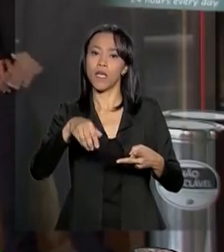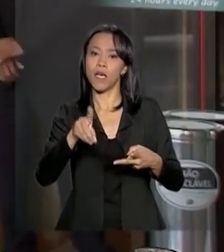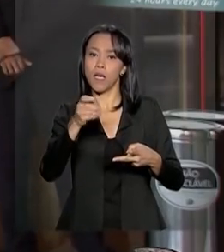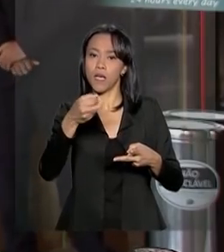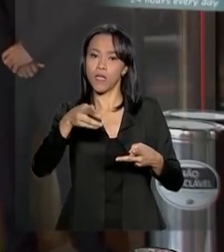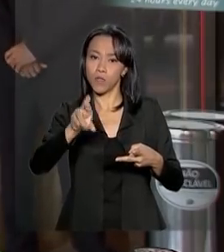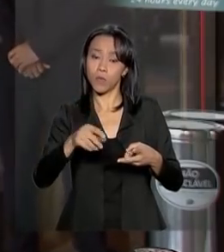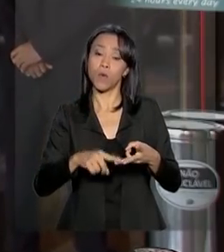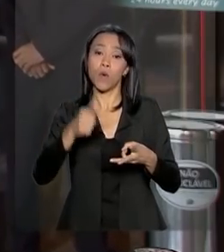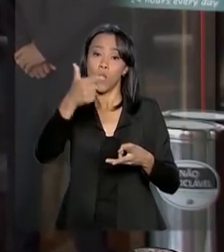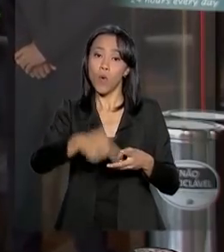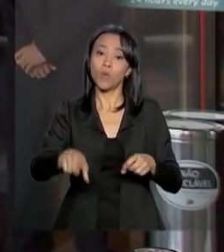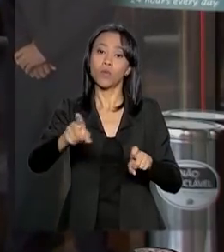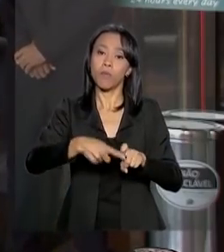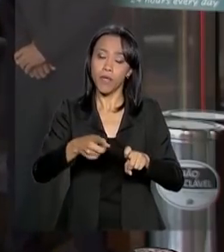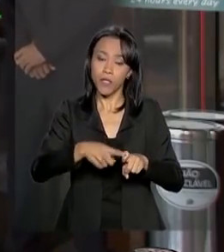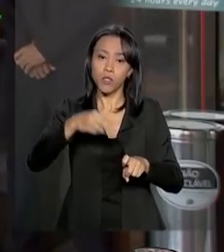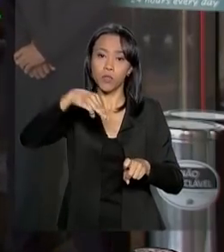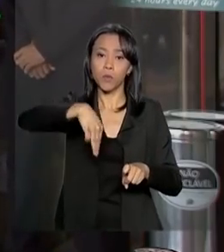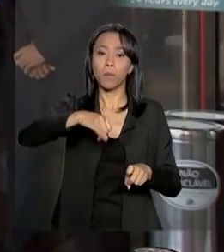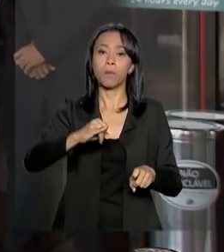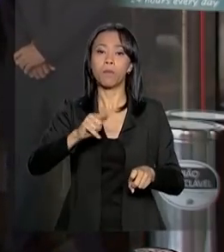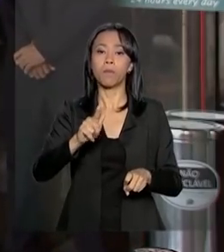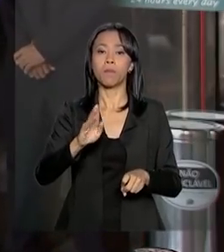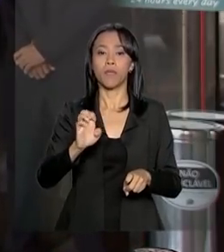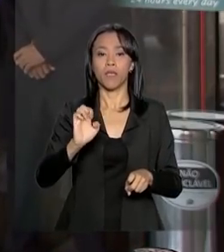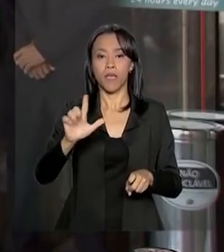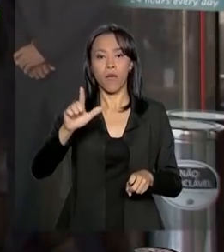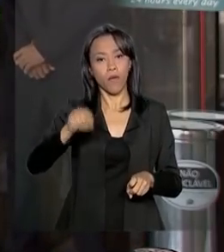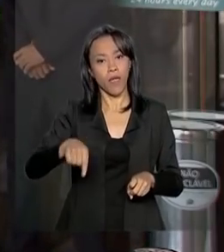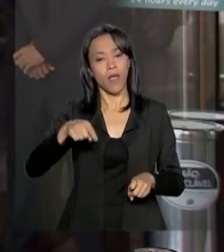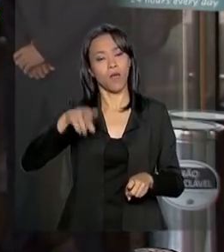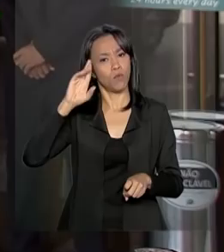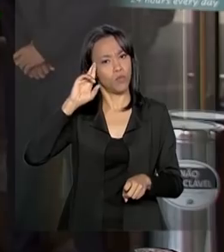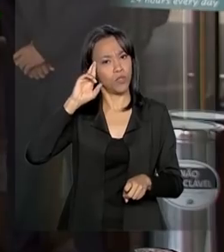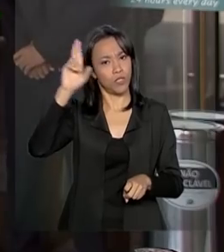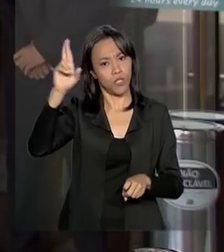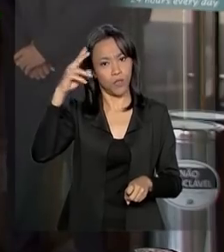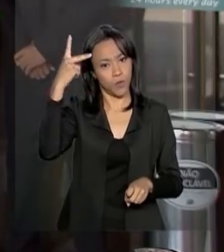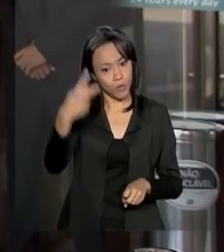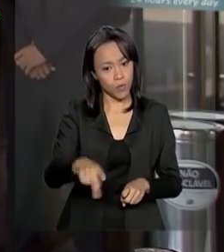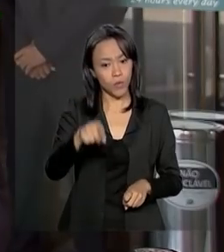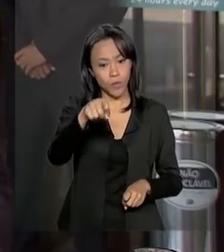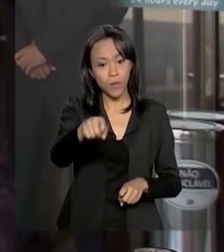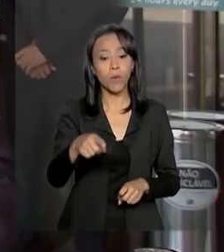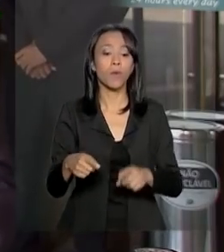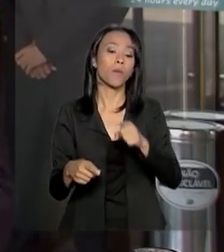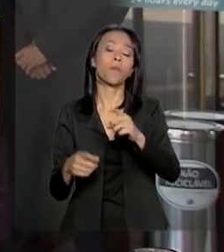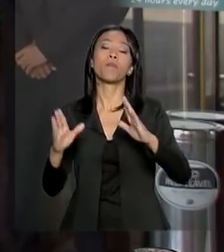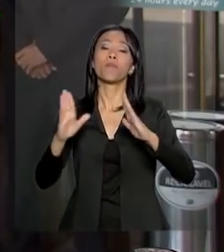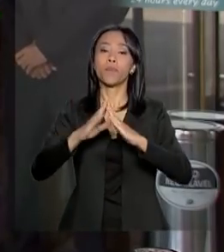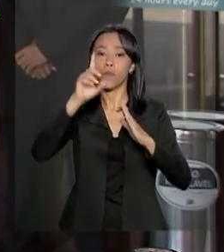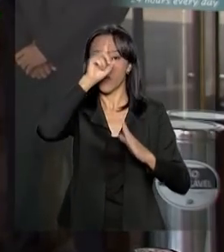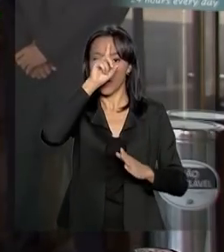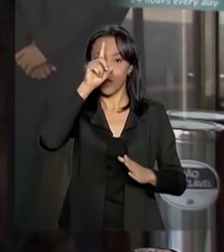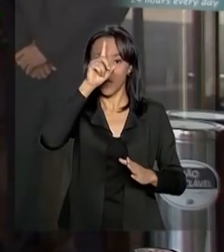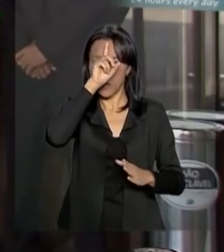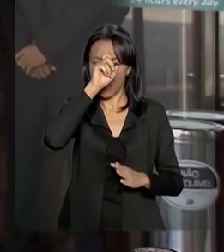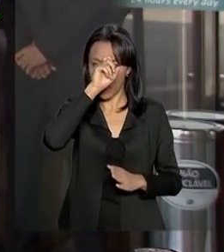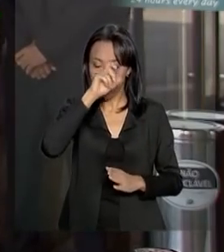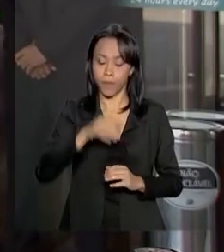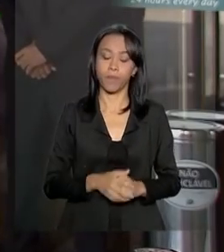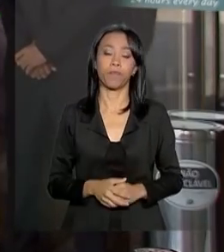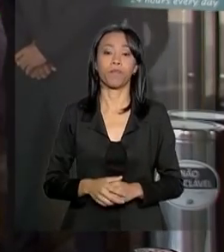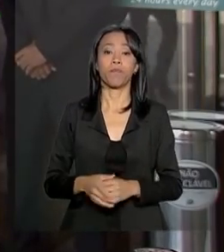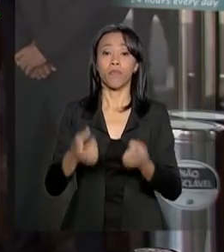e cardiologista, e Dr. Miguel Senderoglu, que é o diretor superintendente do Hospital Israelita Albert Einstein. Ontem,